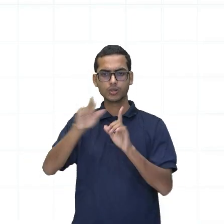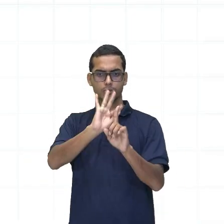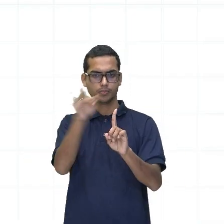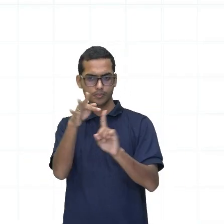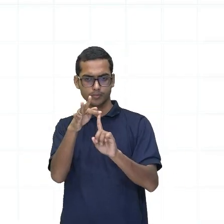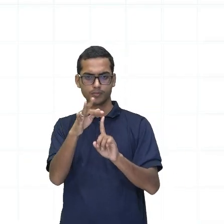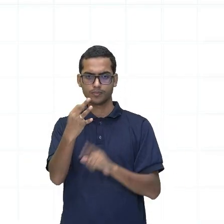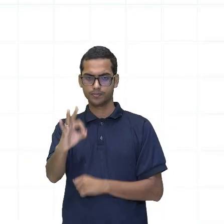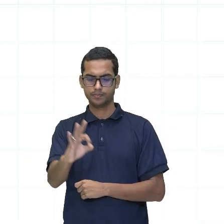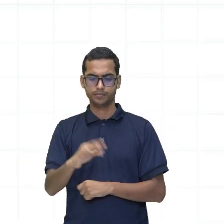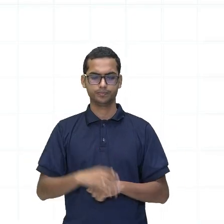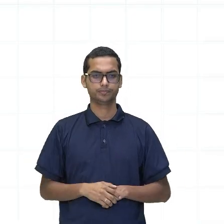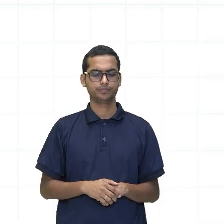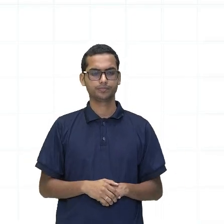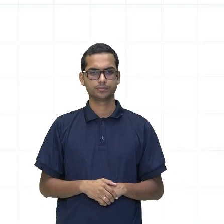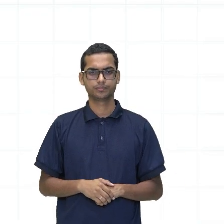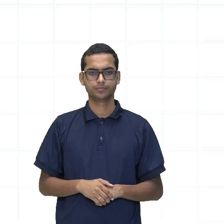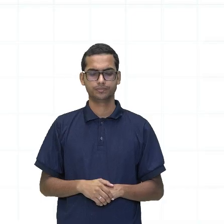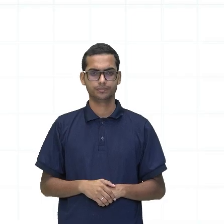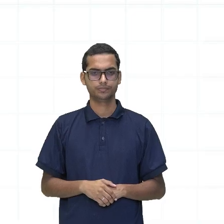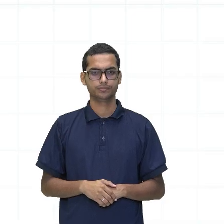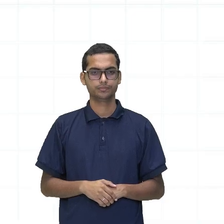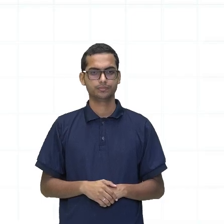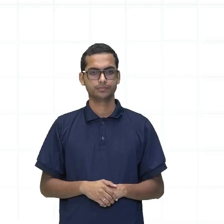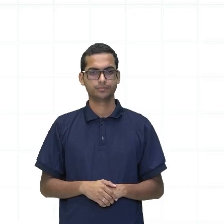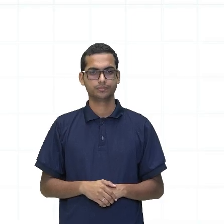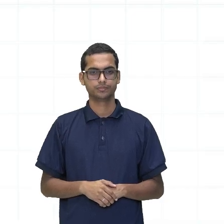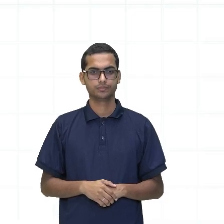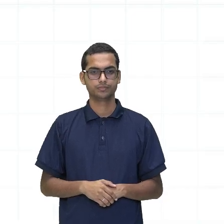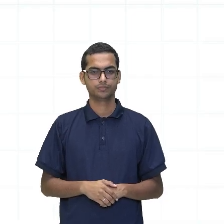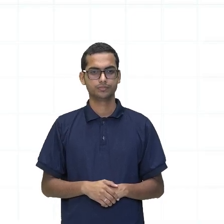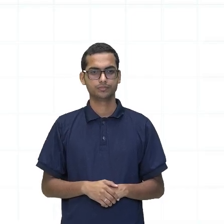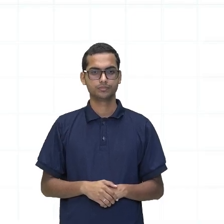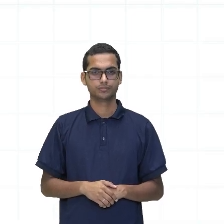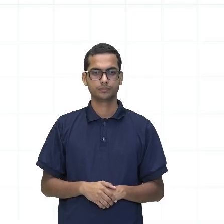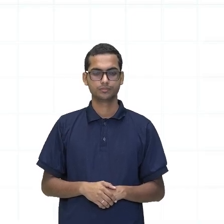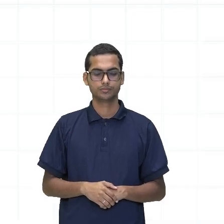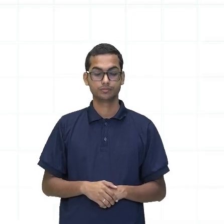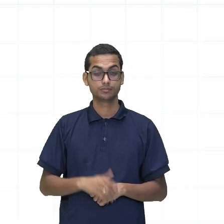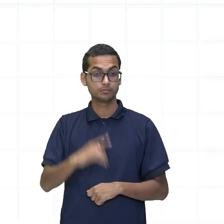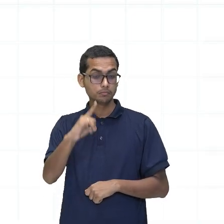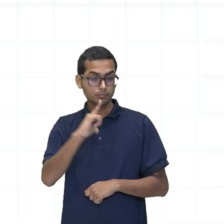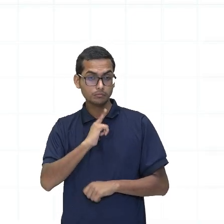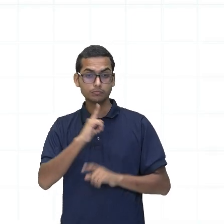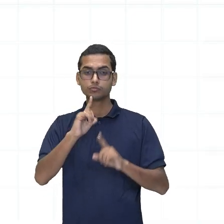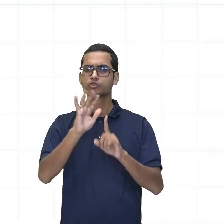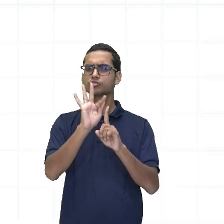Menos 1,5 porque nós estamos aqui com a função crescente.